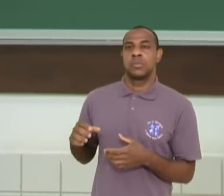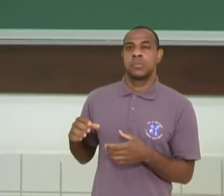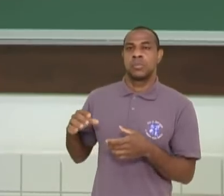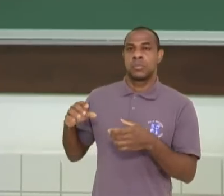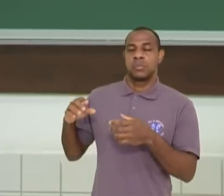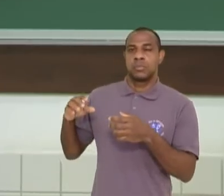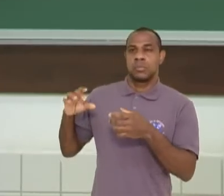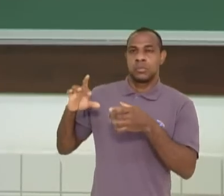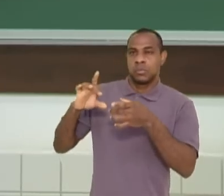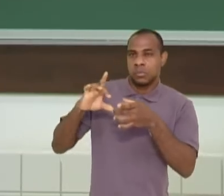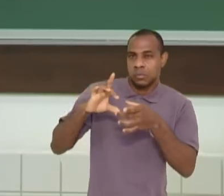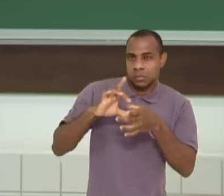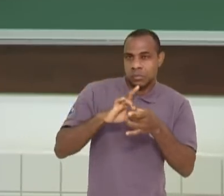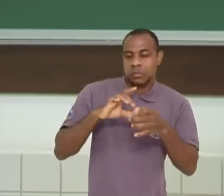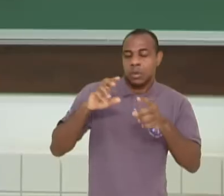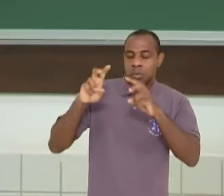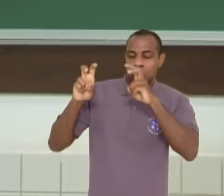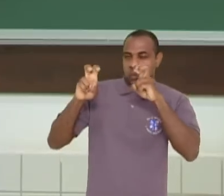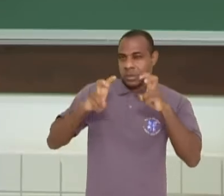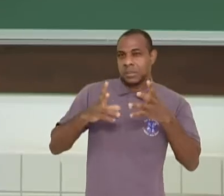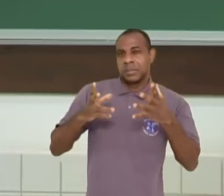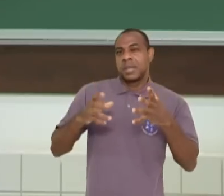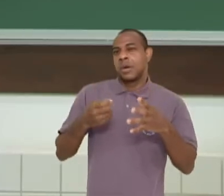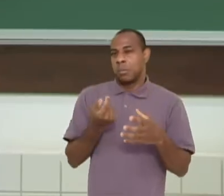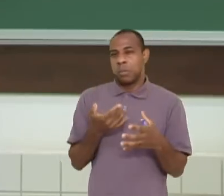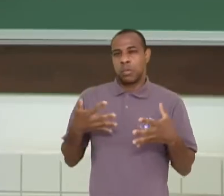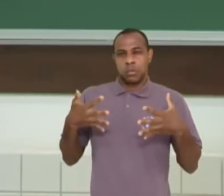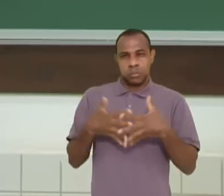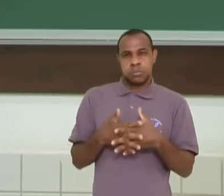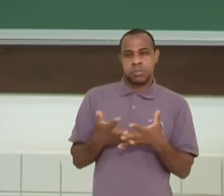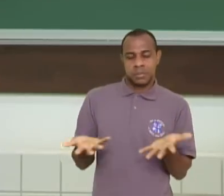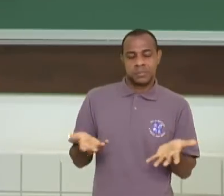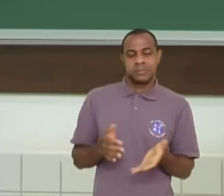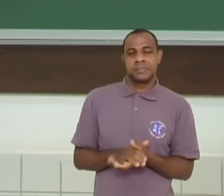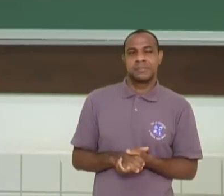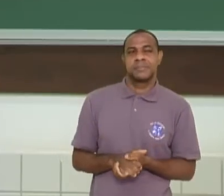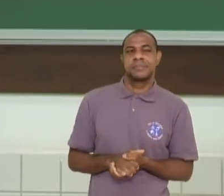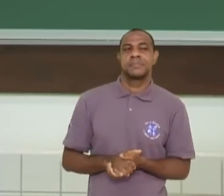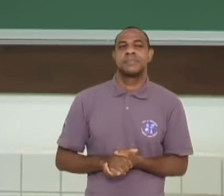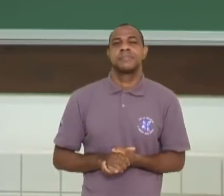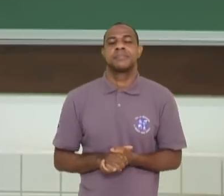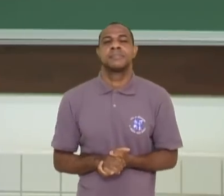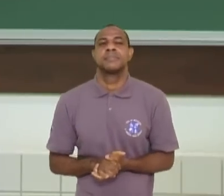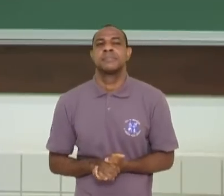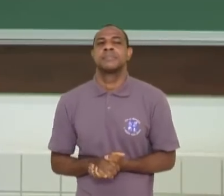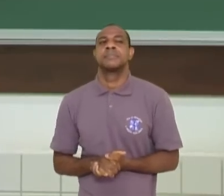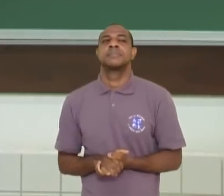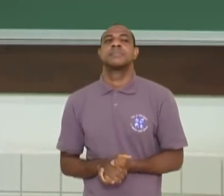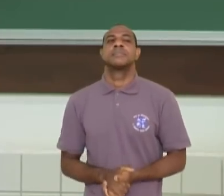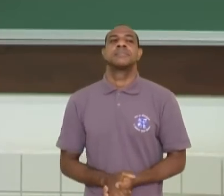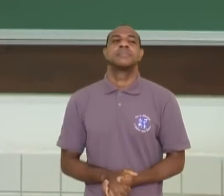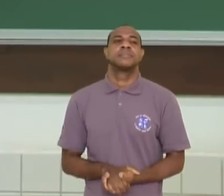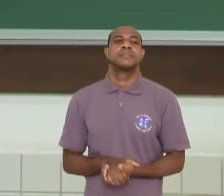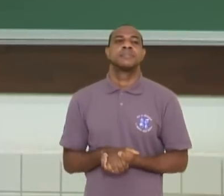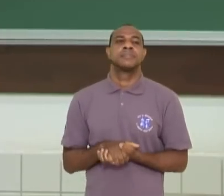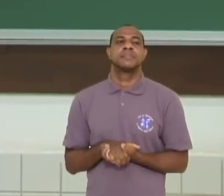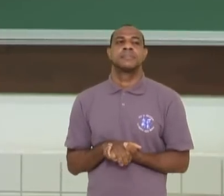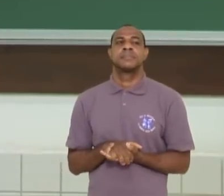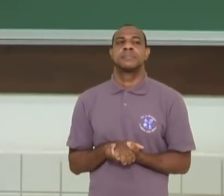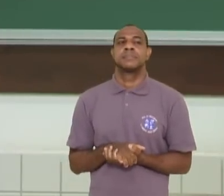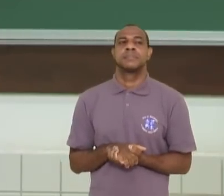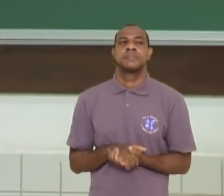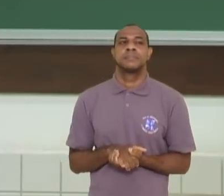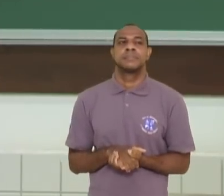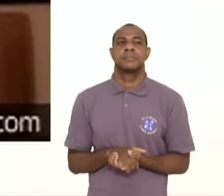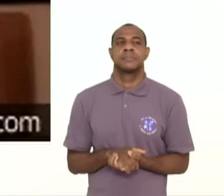ali uma peça, nem que seja uma pequena peça teatral, né, que vai estar expressando a mímica. Então, dentro da